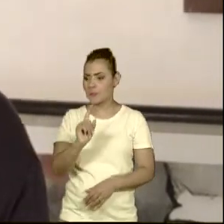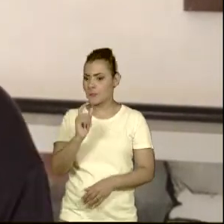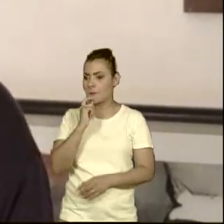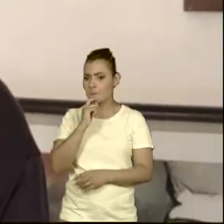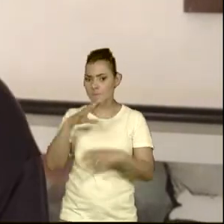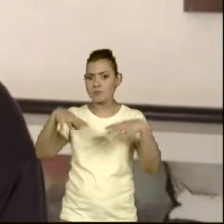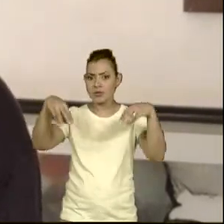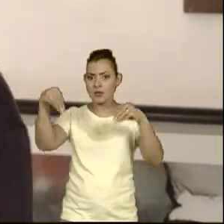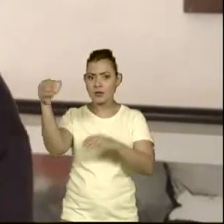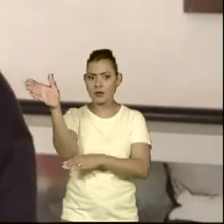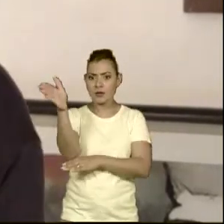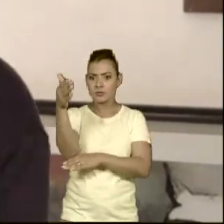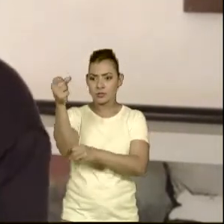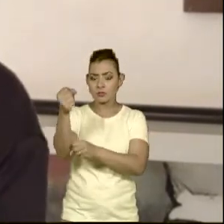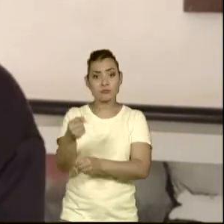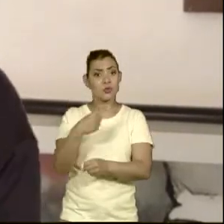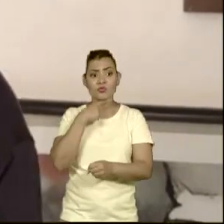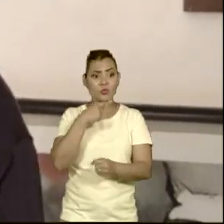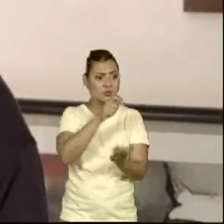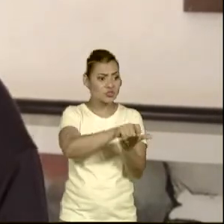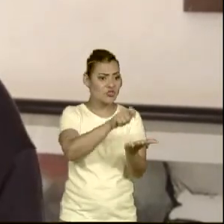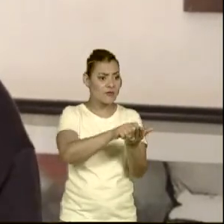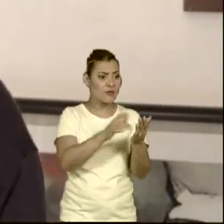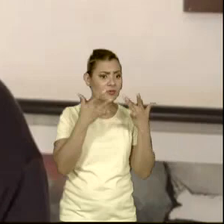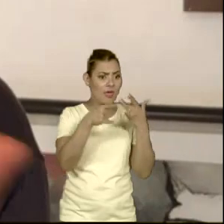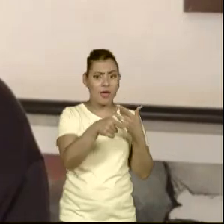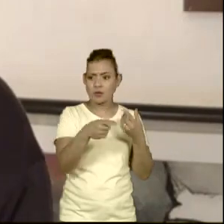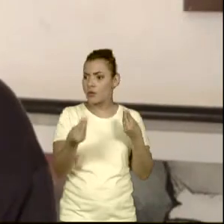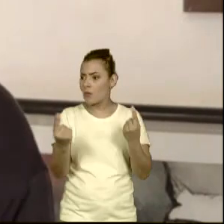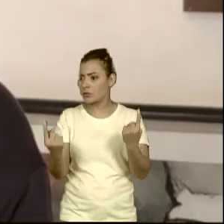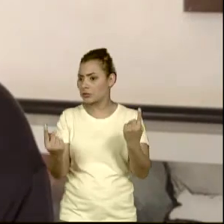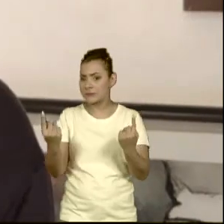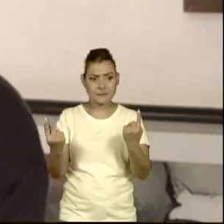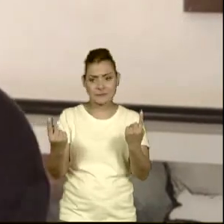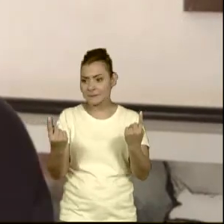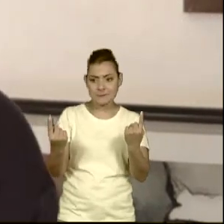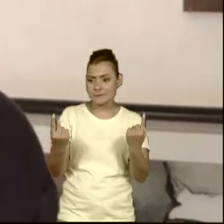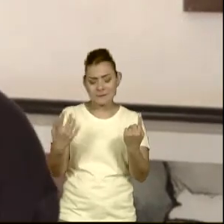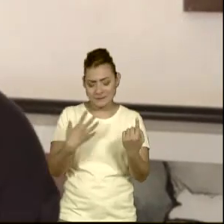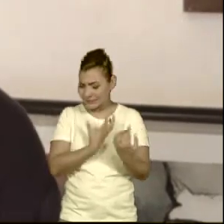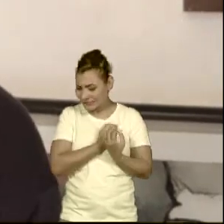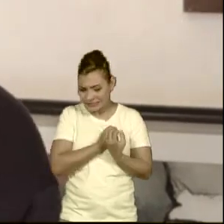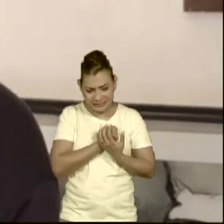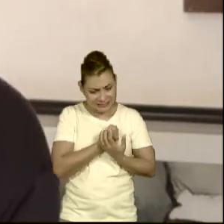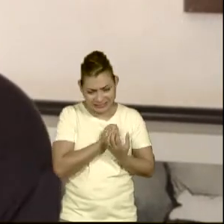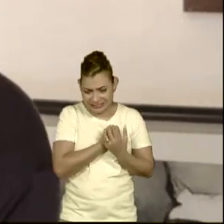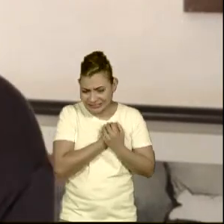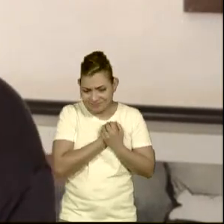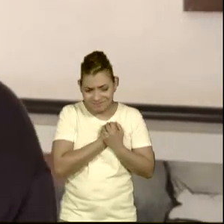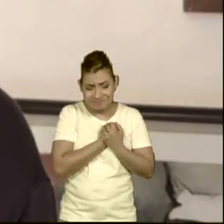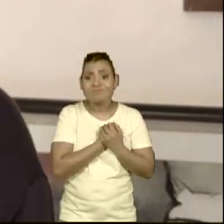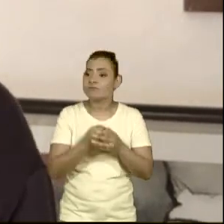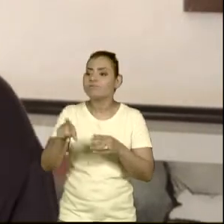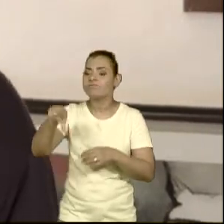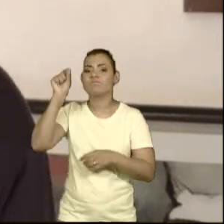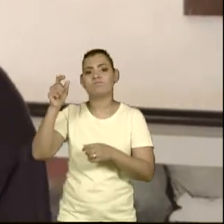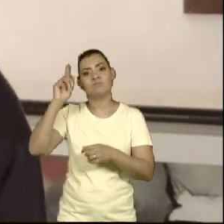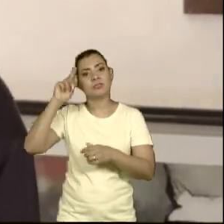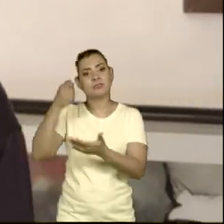para o Castelo, porque eu falei, eu não vou conseguir, estou em uma produção de teatro, é impossível, eu não vou fazer e tal, com o coração na mão porque eu amava, mas eu falei, não vai dar.